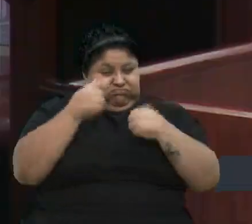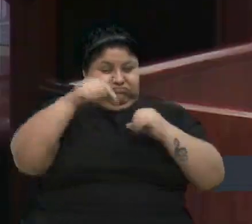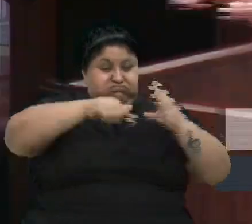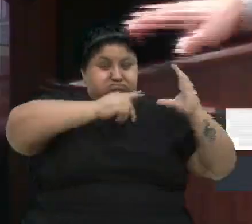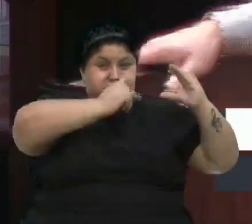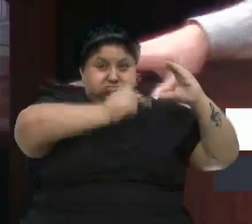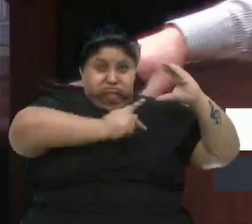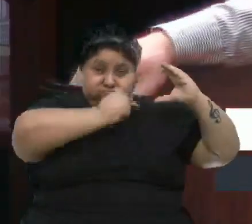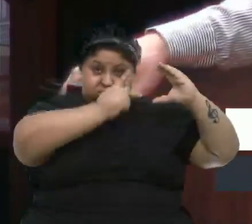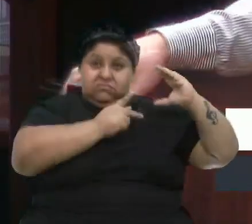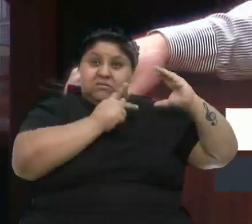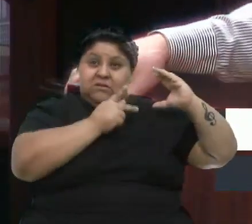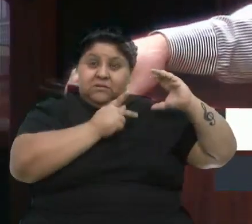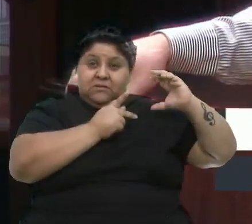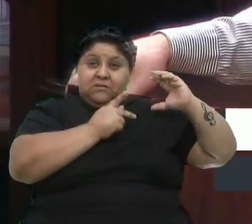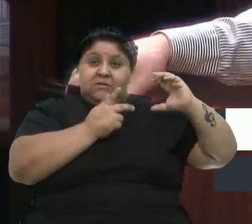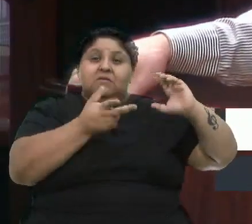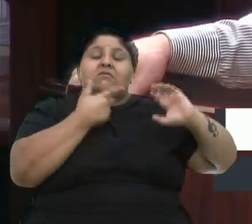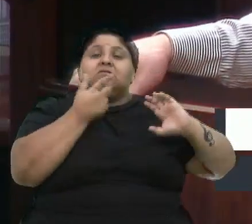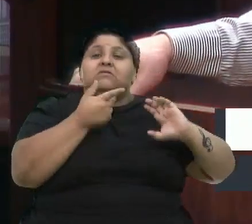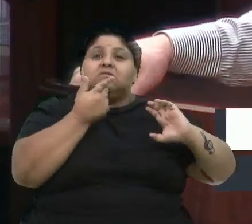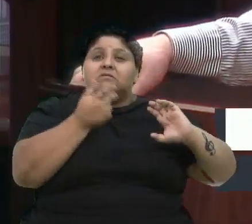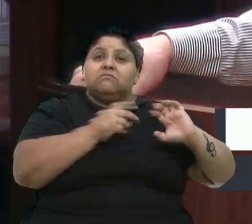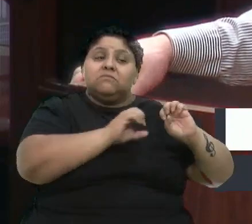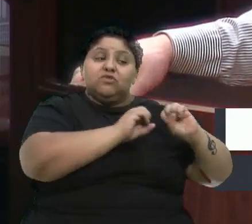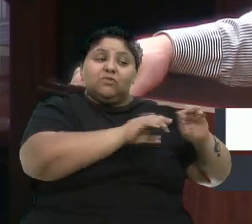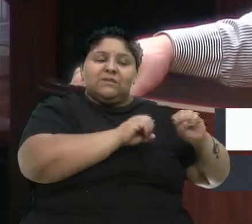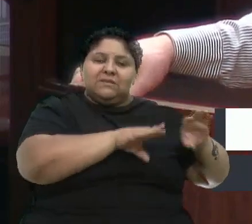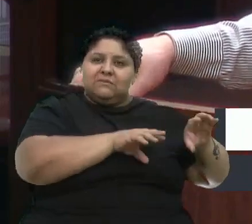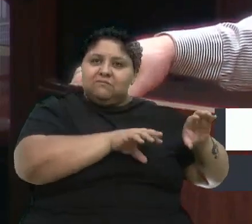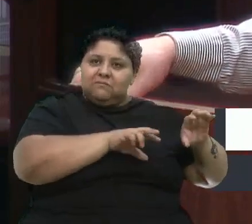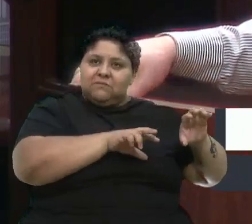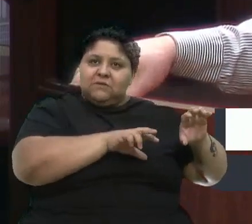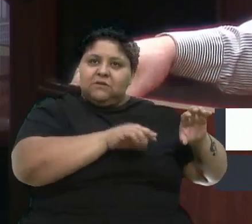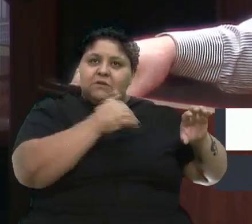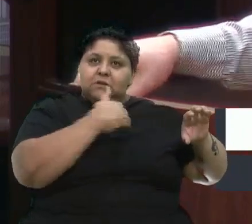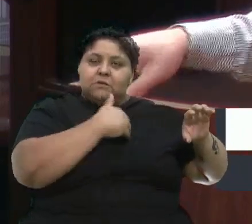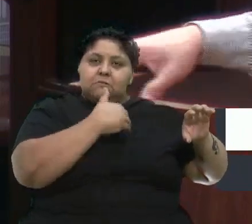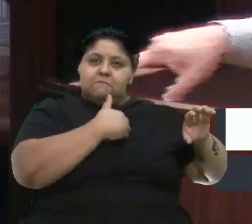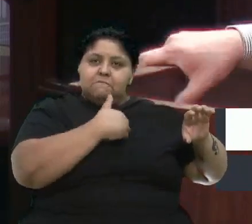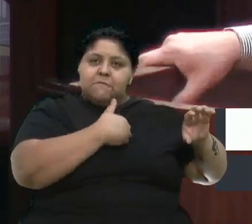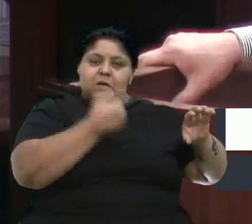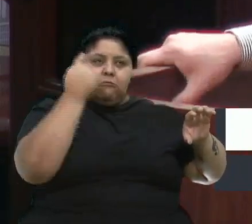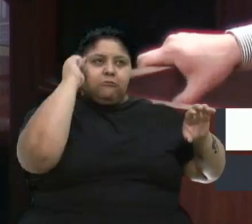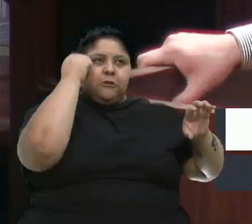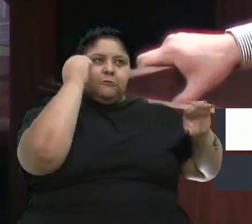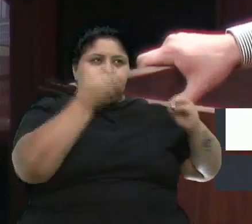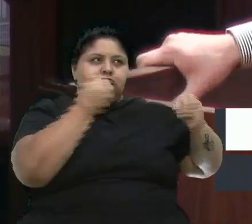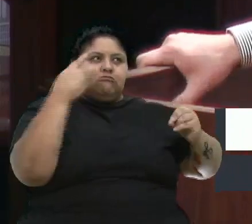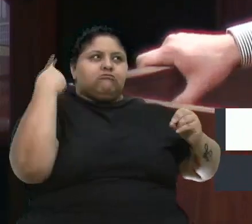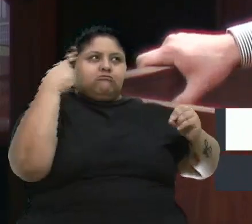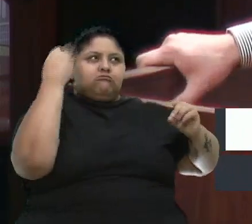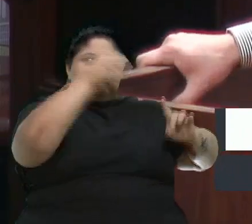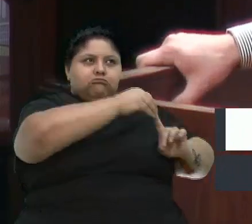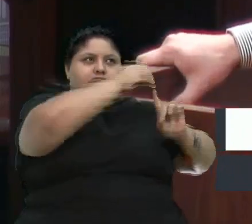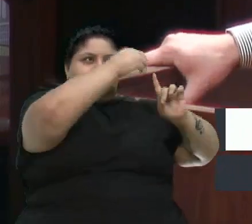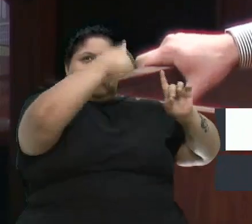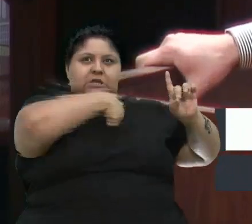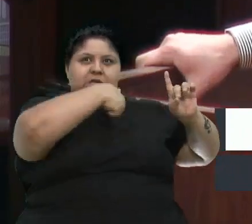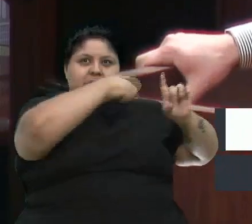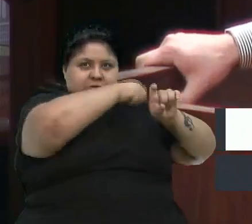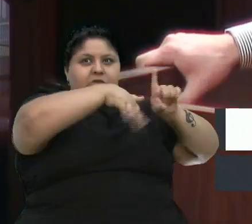Vereadores. Pois estamos falando sobre educação. No meu ponto de vista, como vereador, o principal pilar hoje da